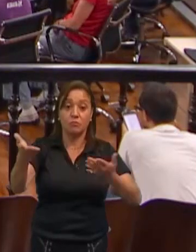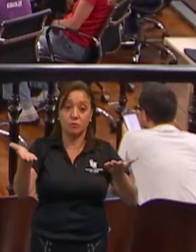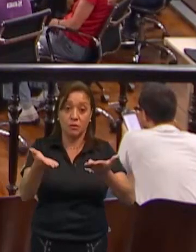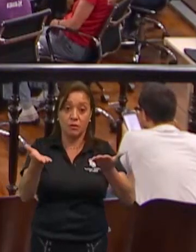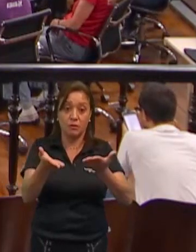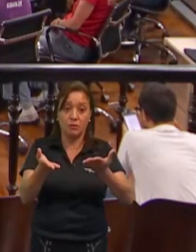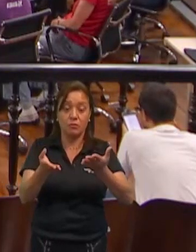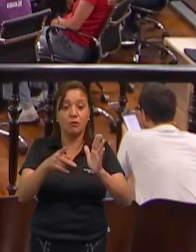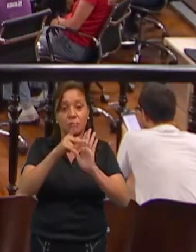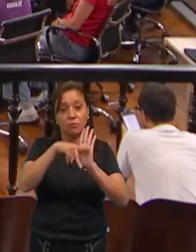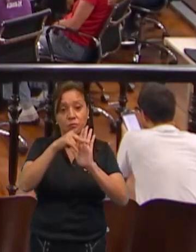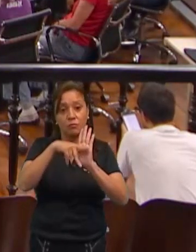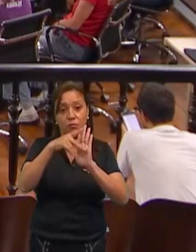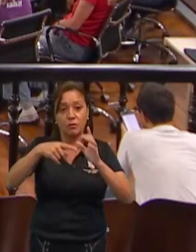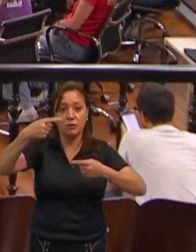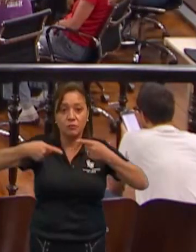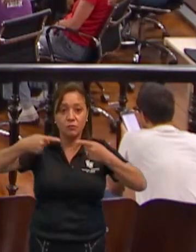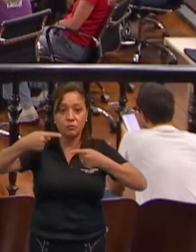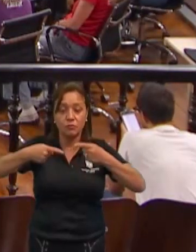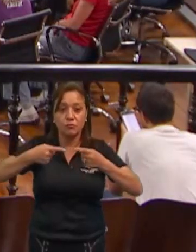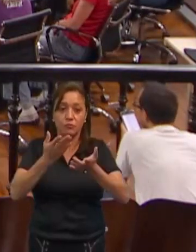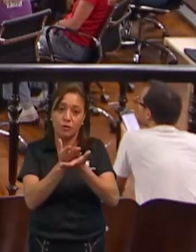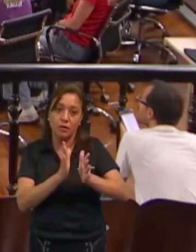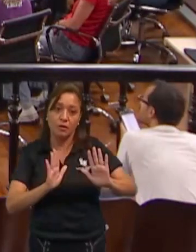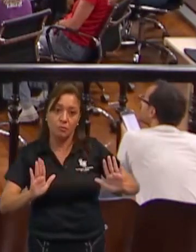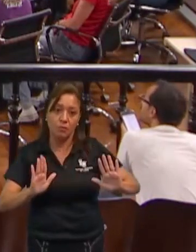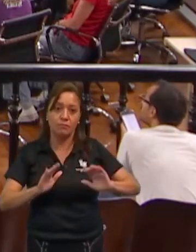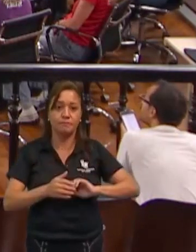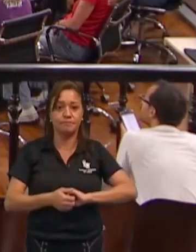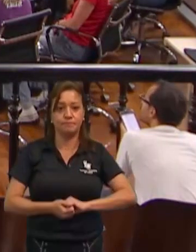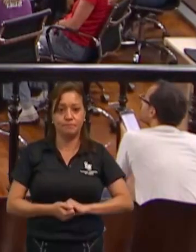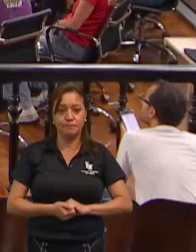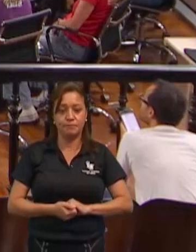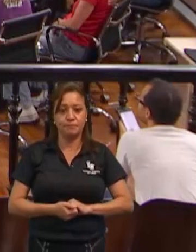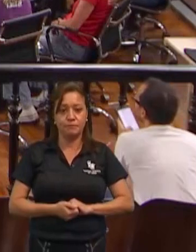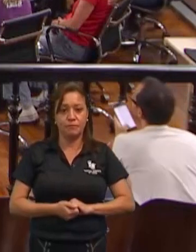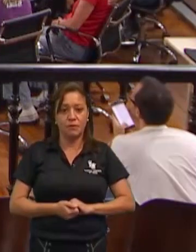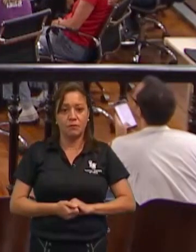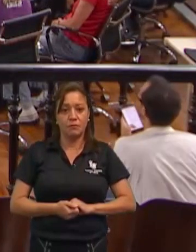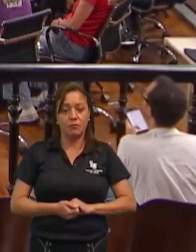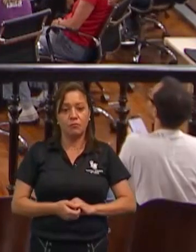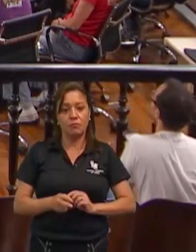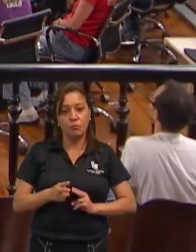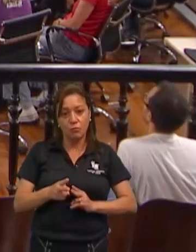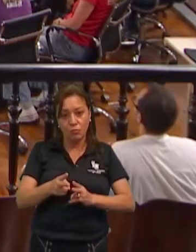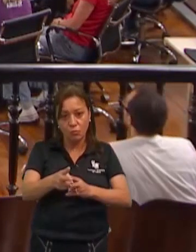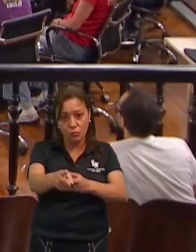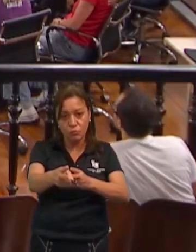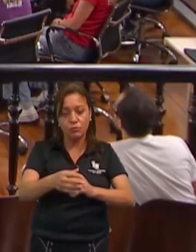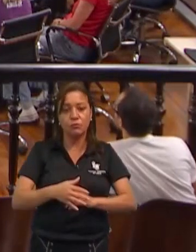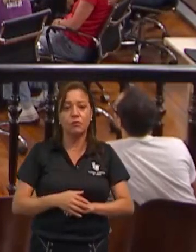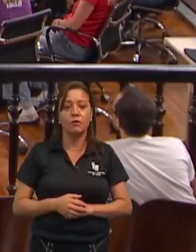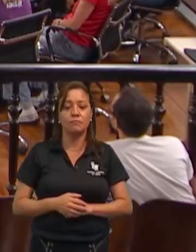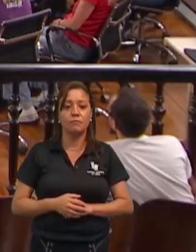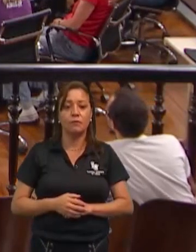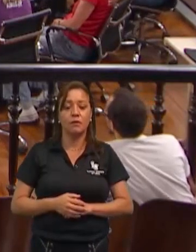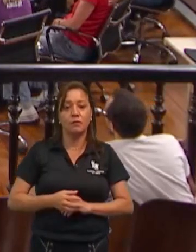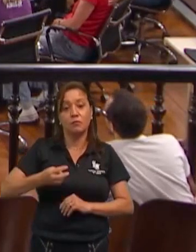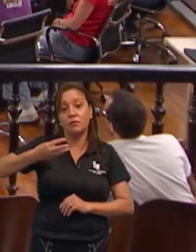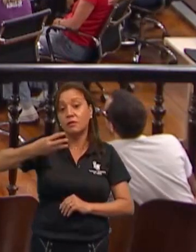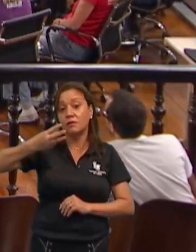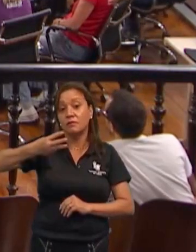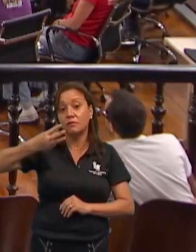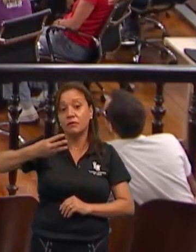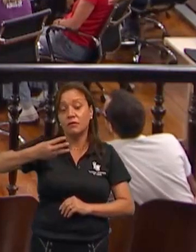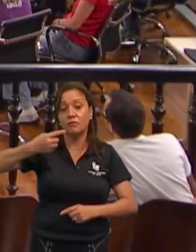discussão. Pela ordem. Já encerramos a discussão. Não, vamos lá na terceira. Ainda em discussão, pela ordem, vereador